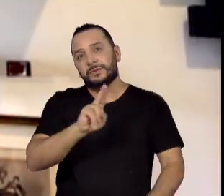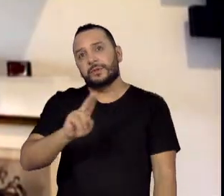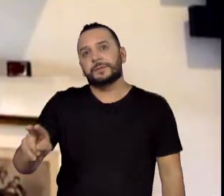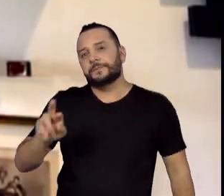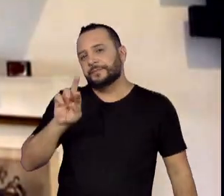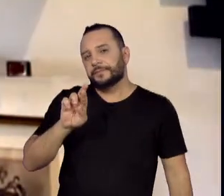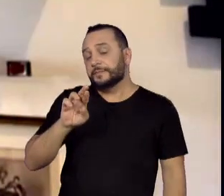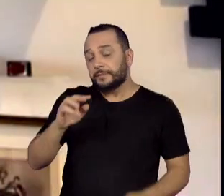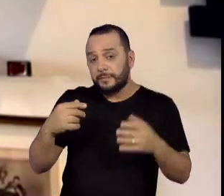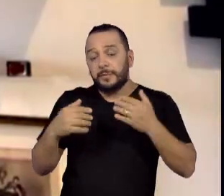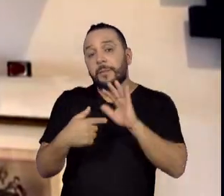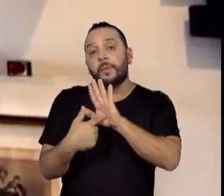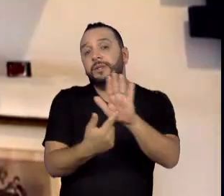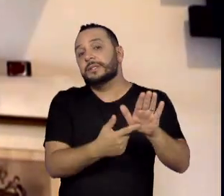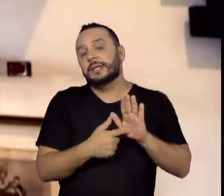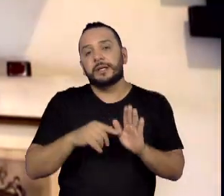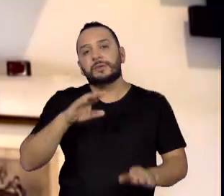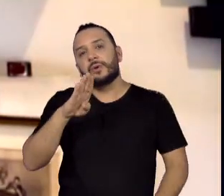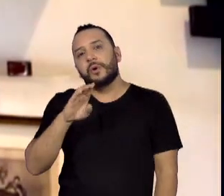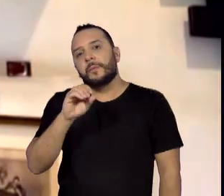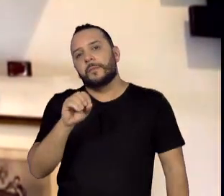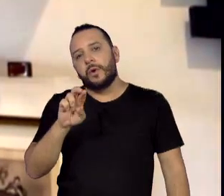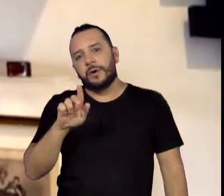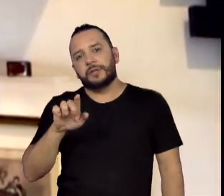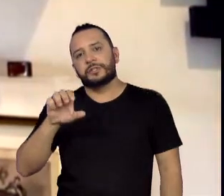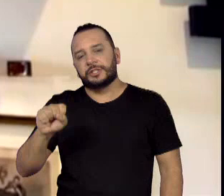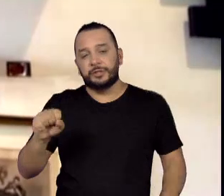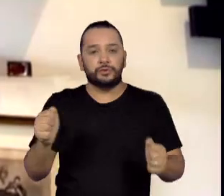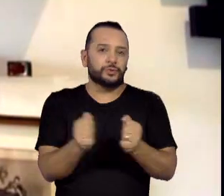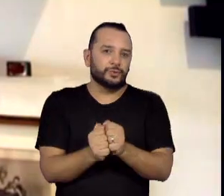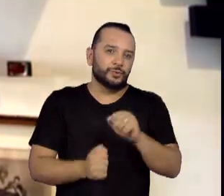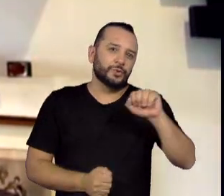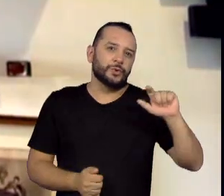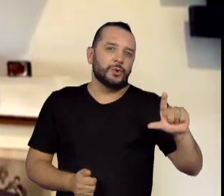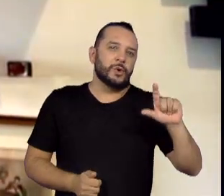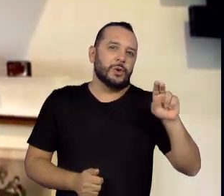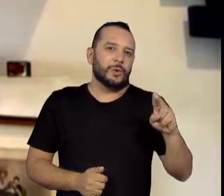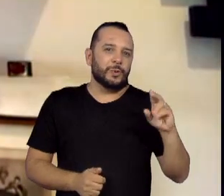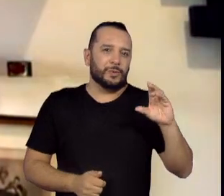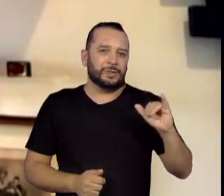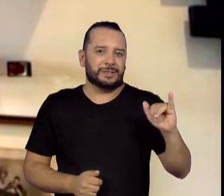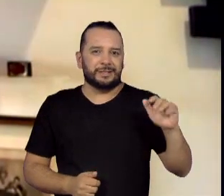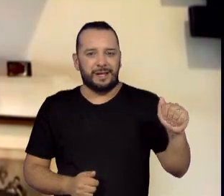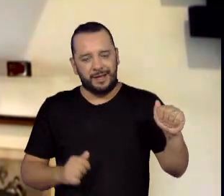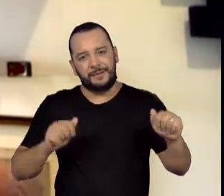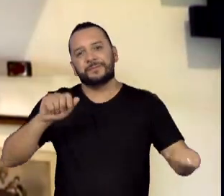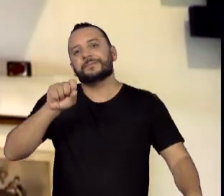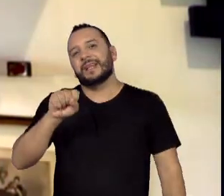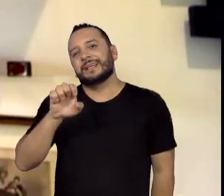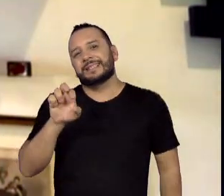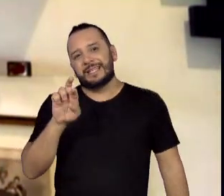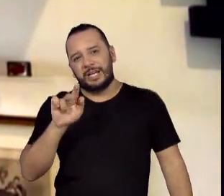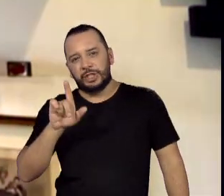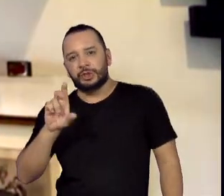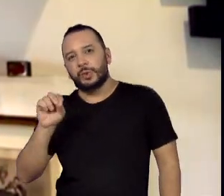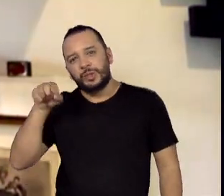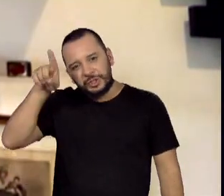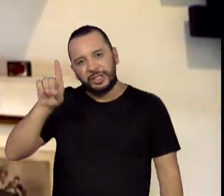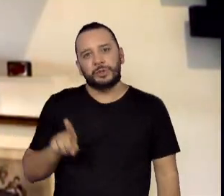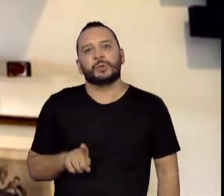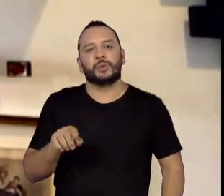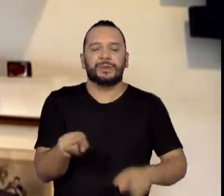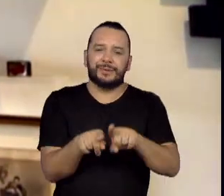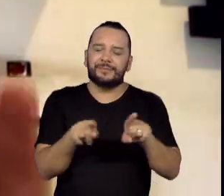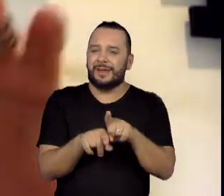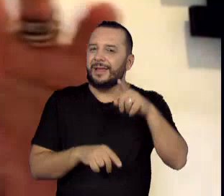público brasileiro, com Lúcia Camargo, que nos apoiou, com Sérgio Ferrara, a grande direção, os